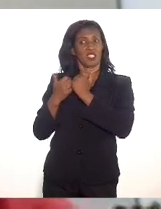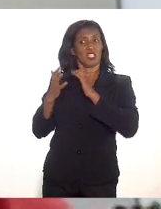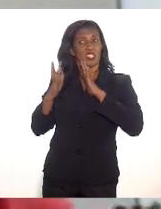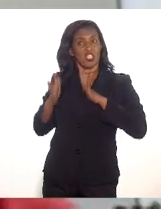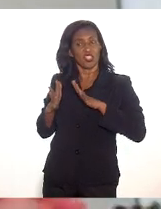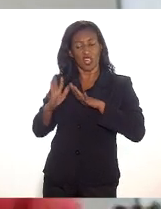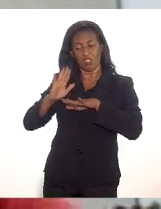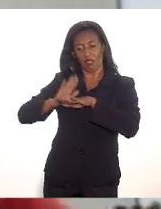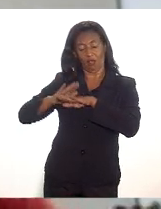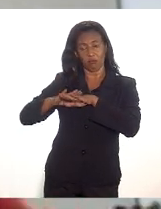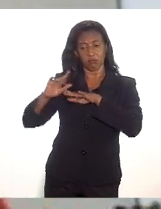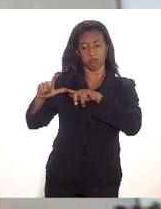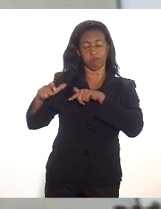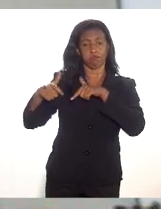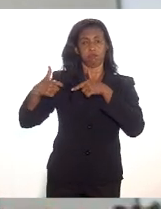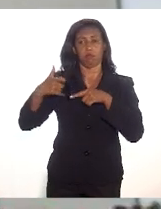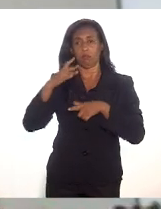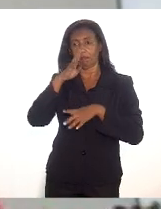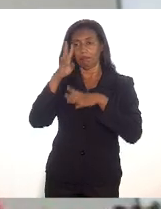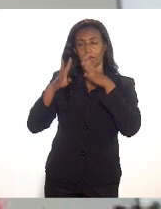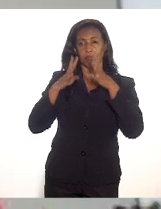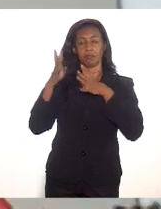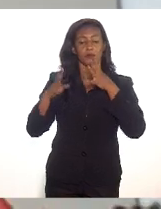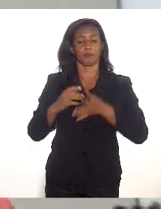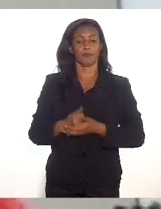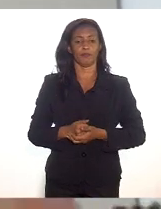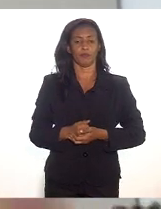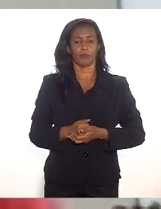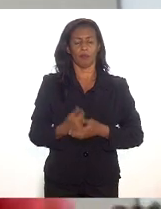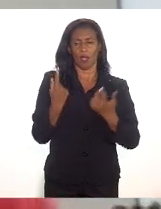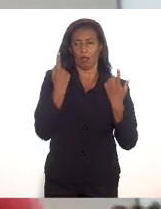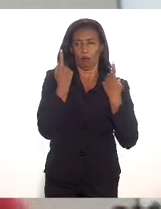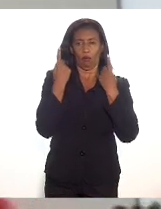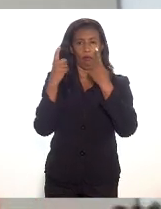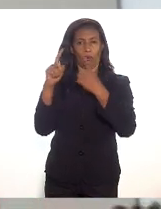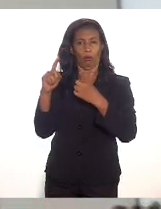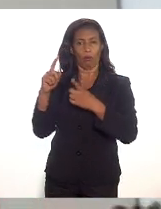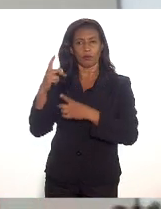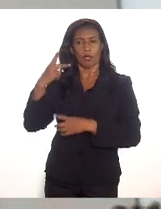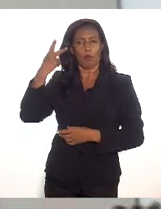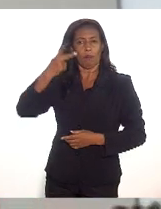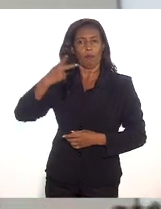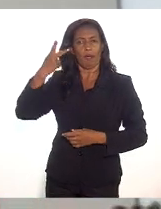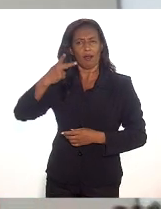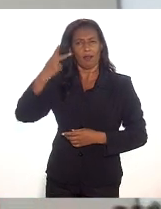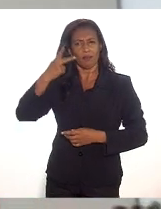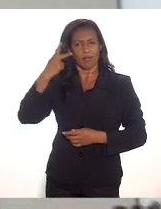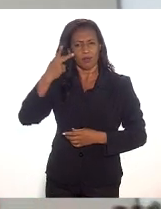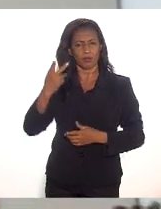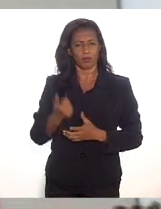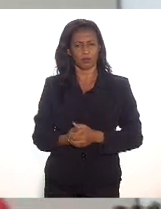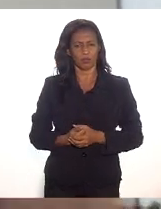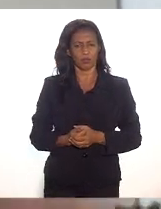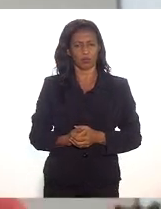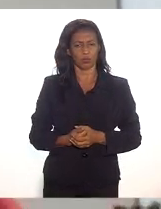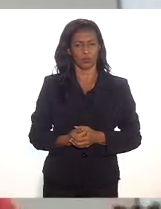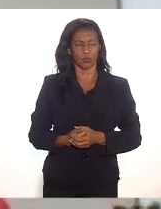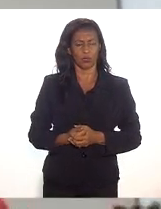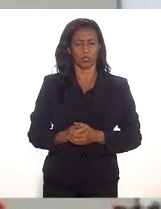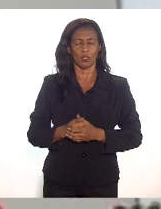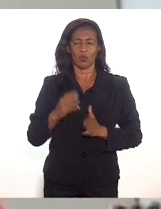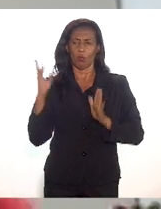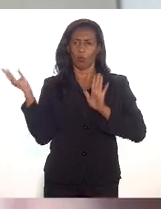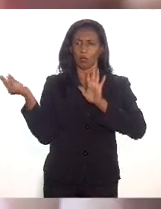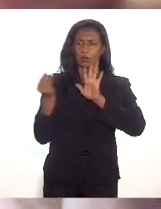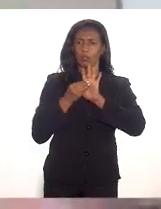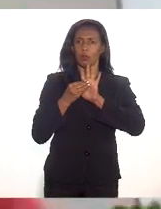garras autoritárias de fora, quando decide afrontar o parlamento dessa forma, publicando um ato